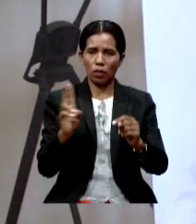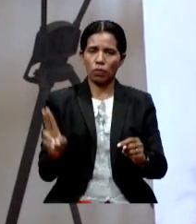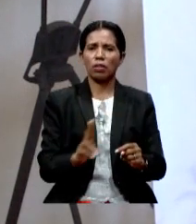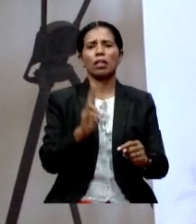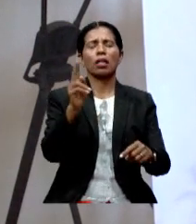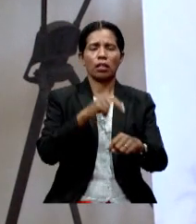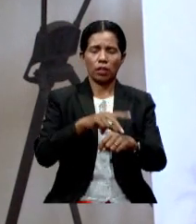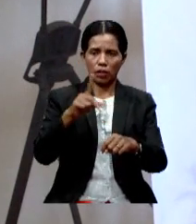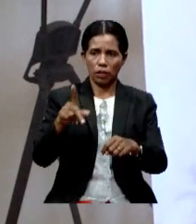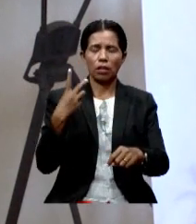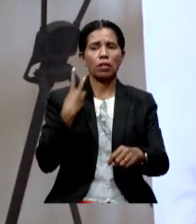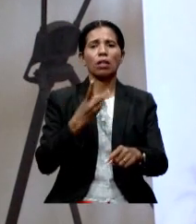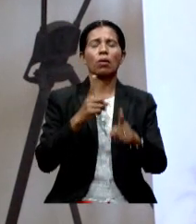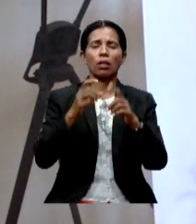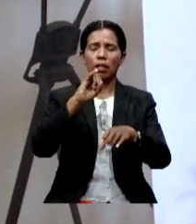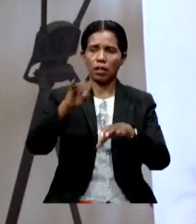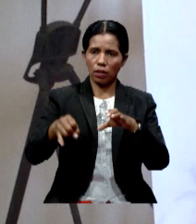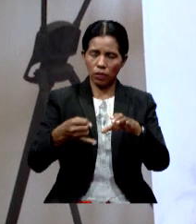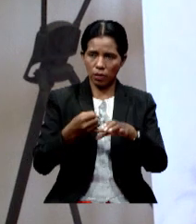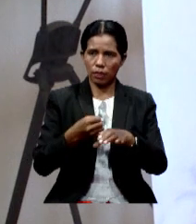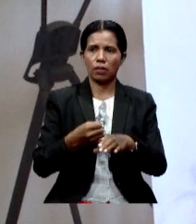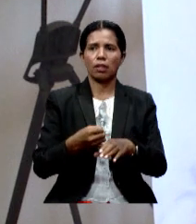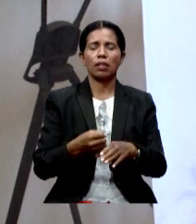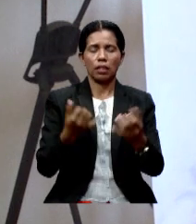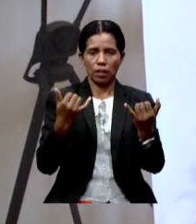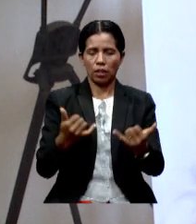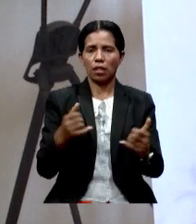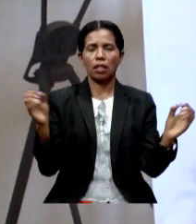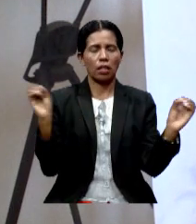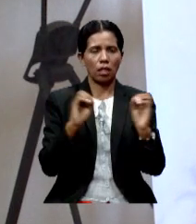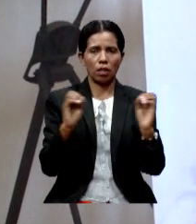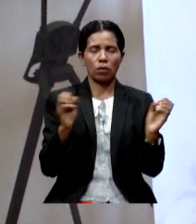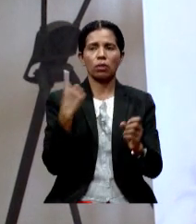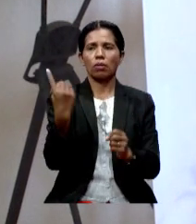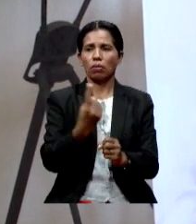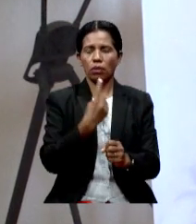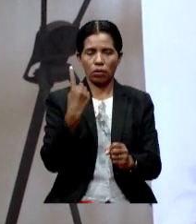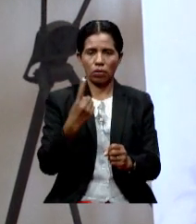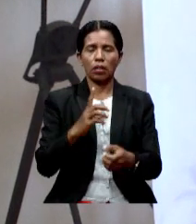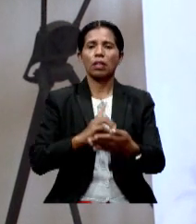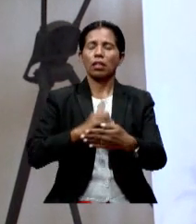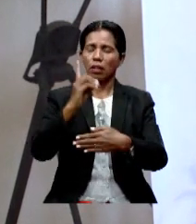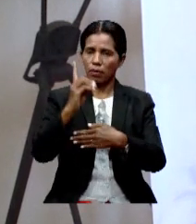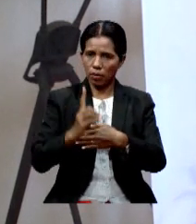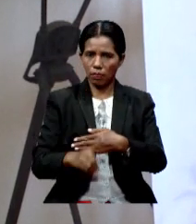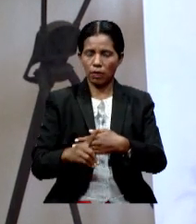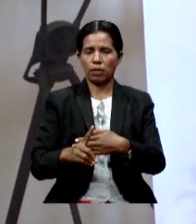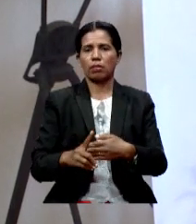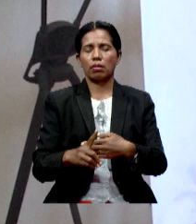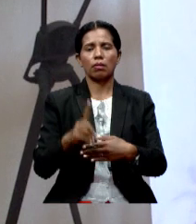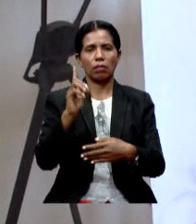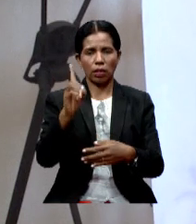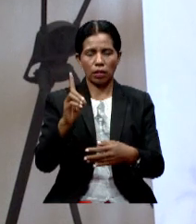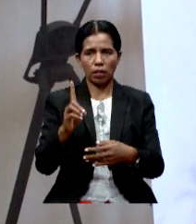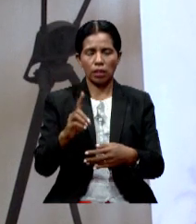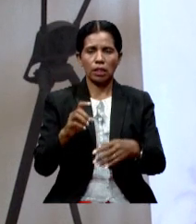kari inclusão. Espera kata ida nela os deit desenvolvimento ida nebe maka